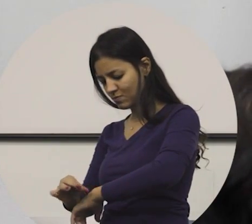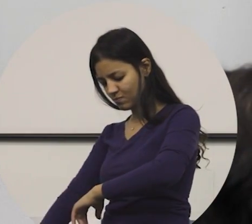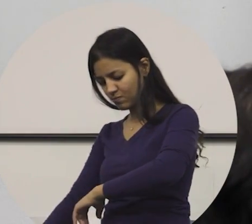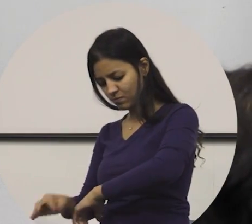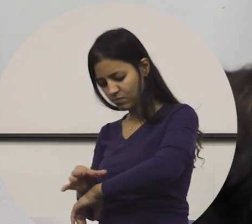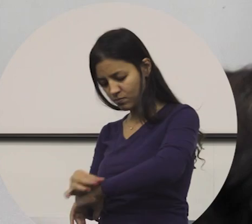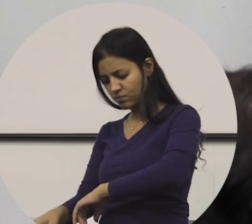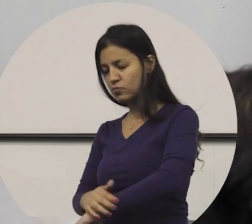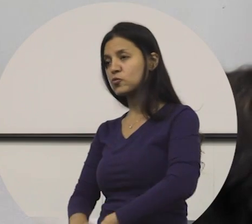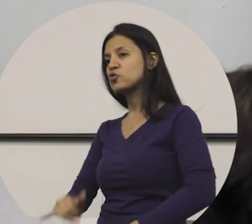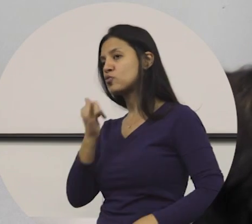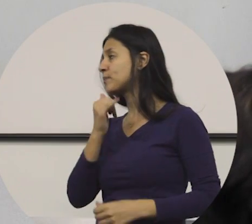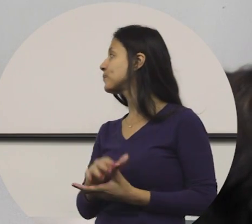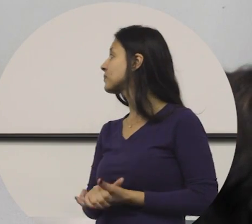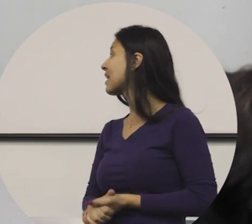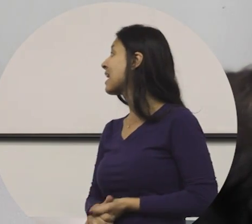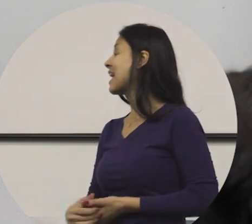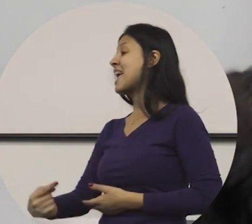sei.